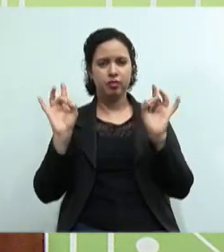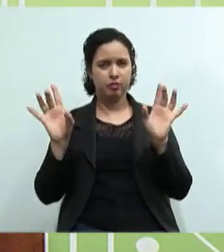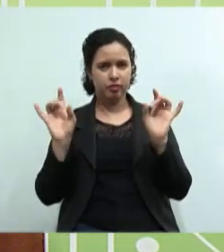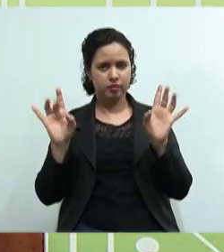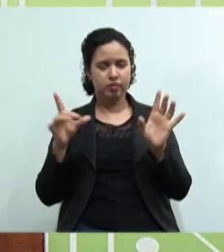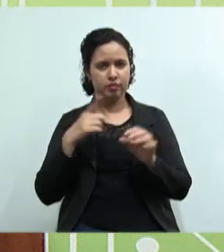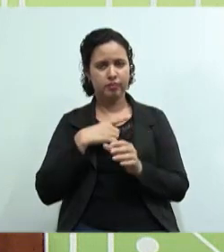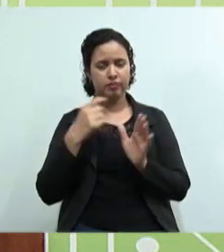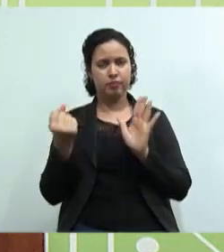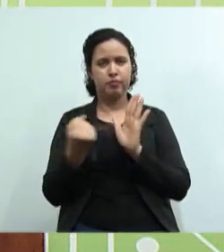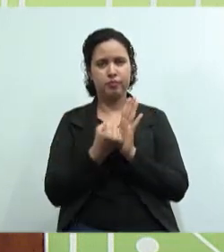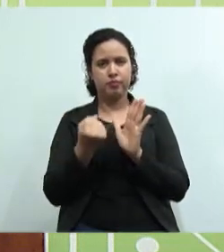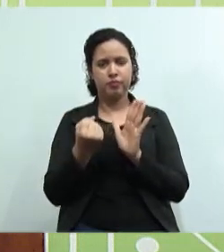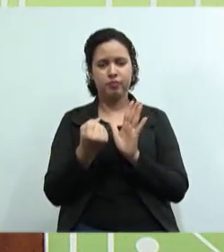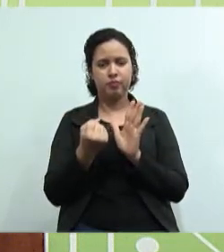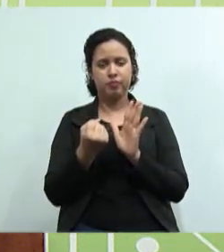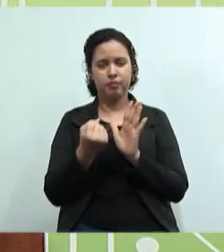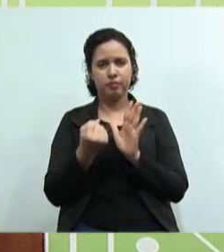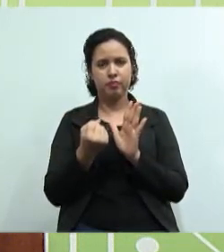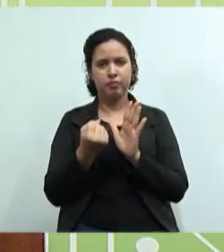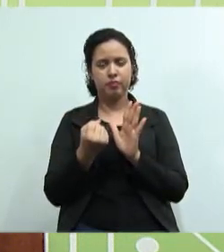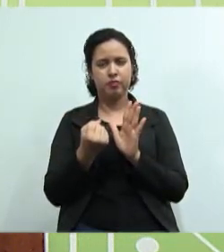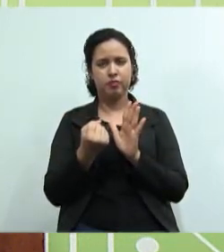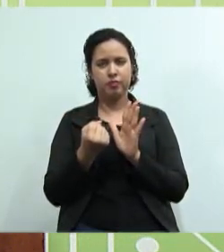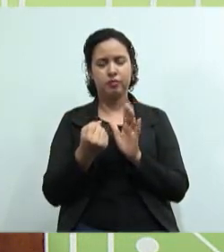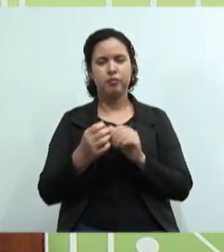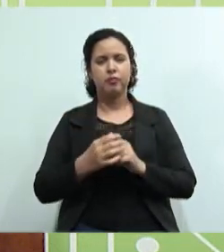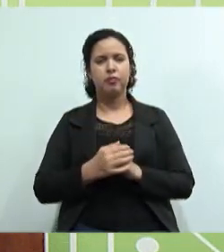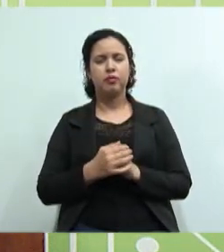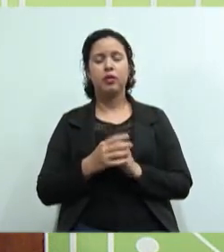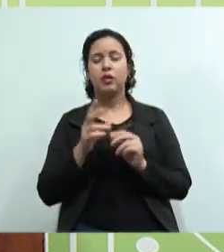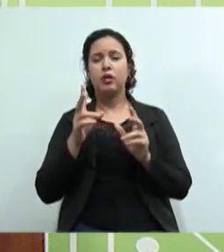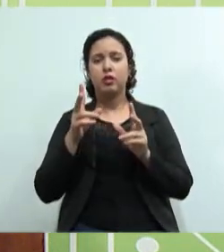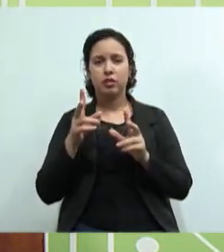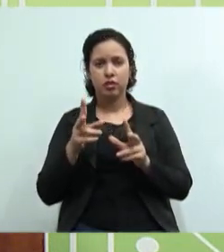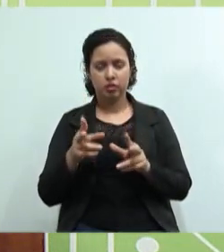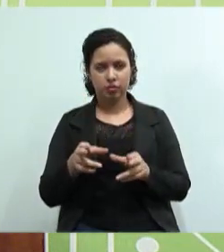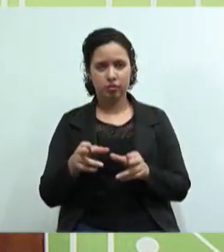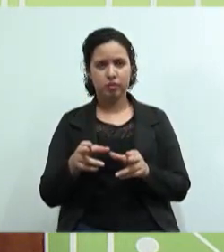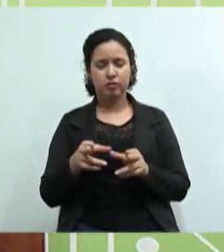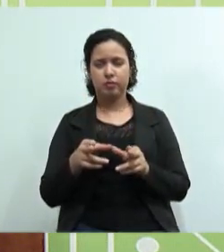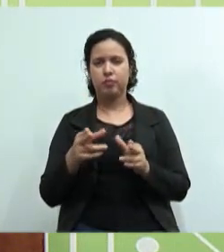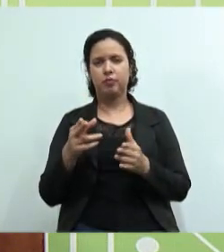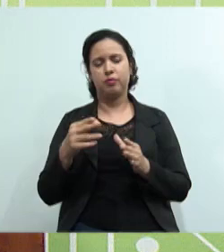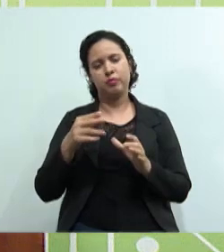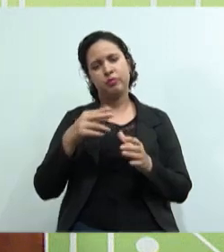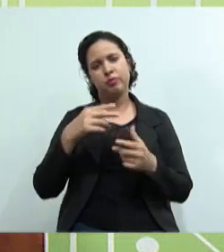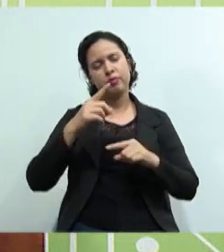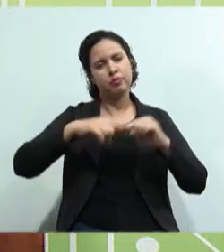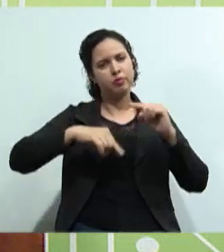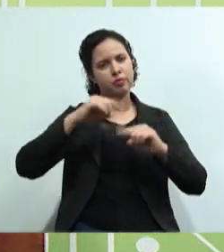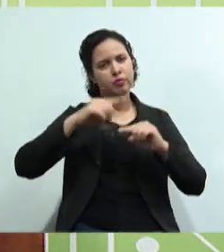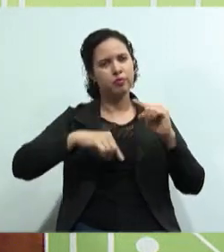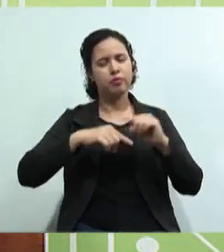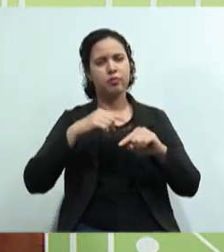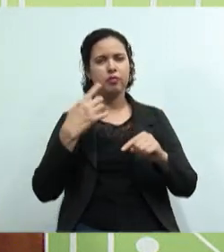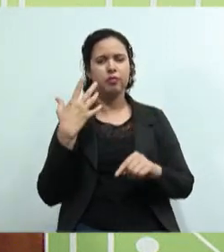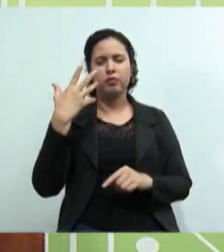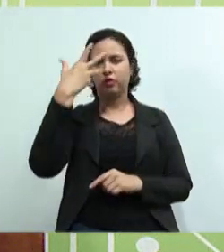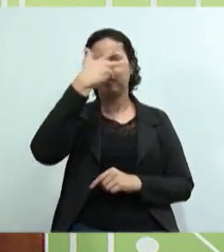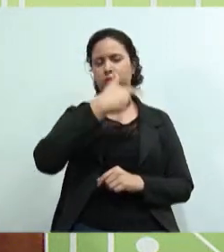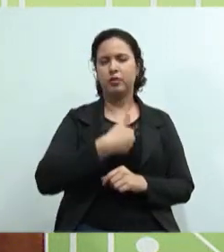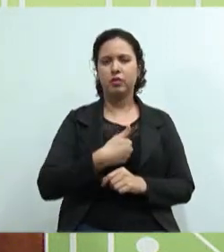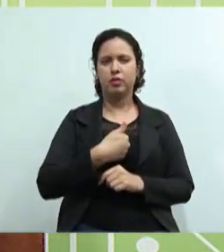um preço, um plus a mais. É igual produtos de beleza, né? Tem muitos produtos de beleza